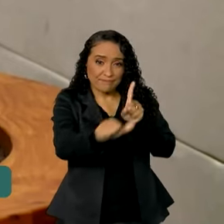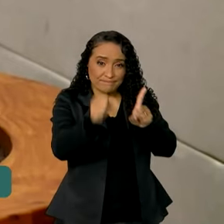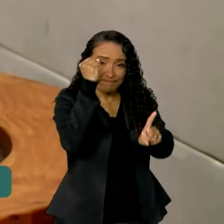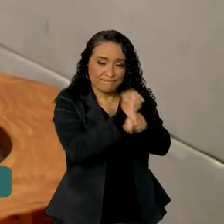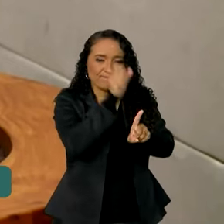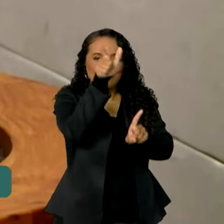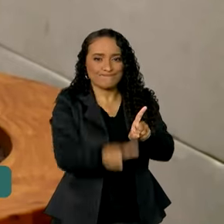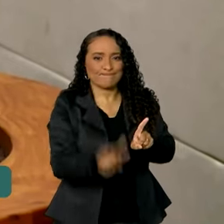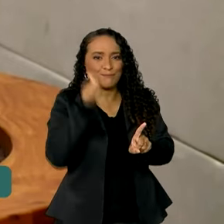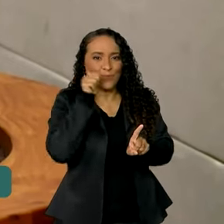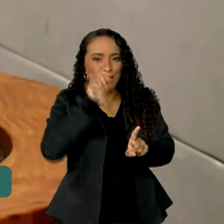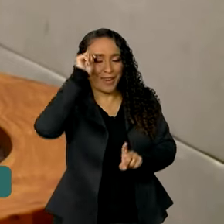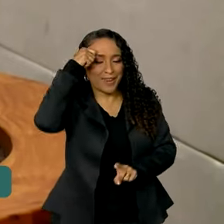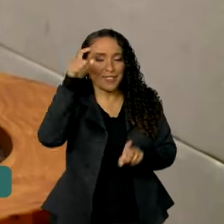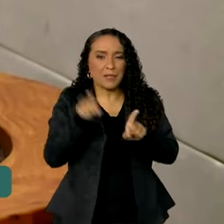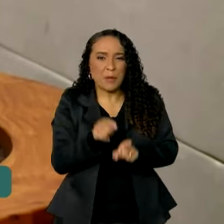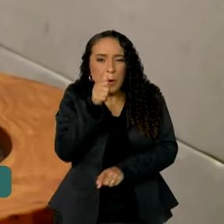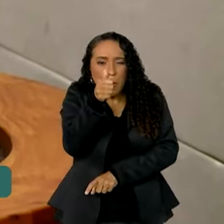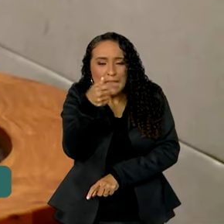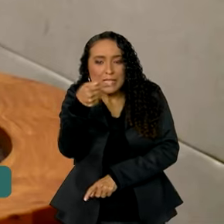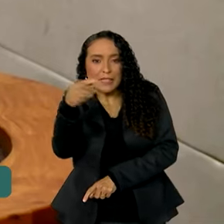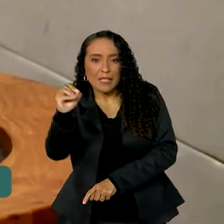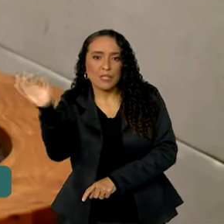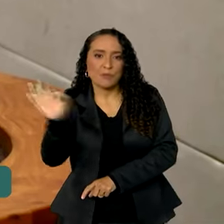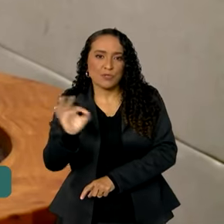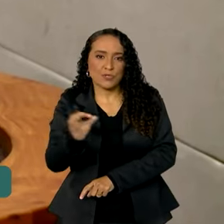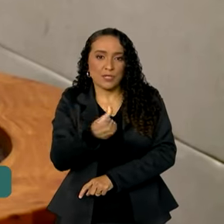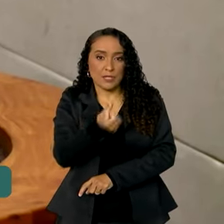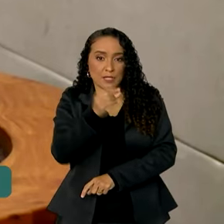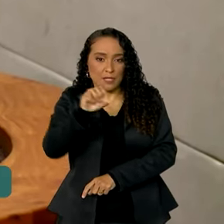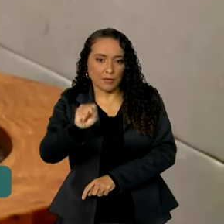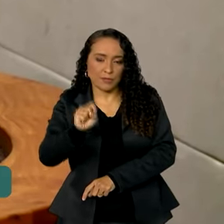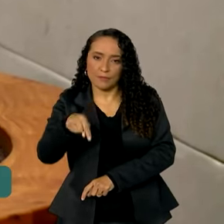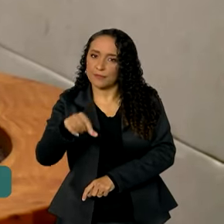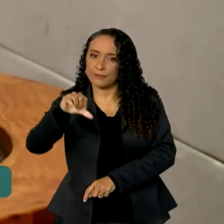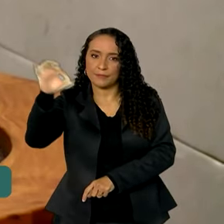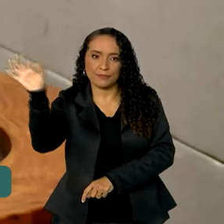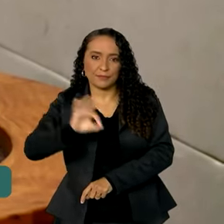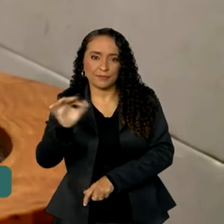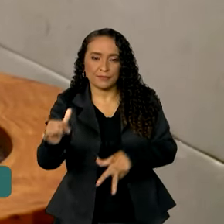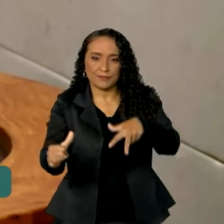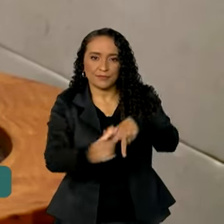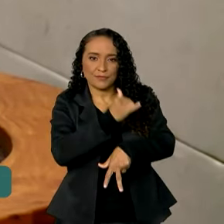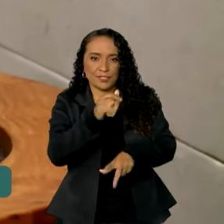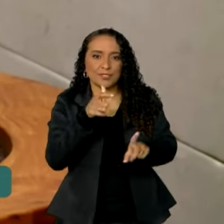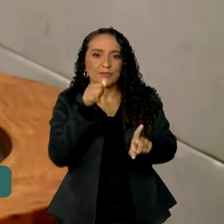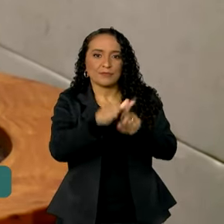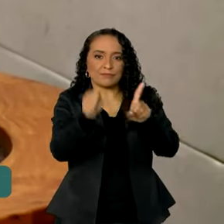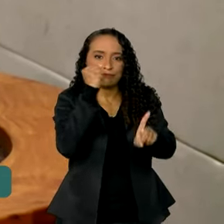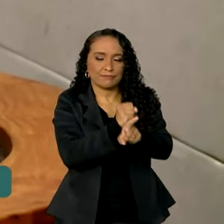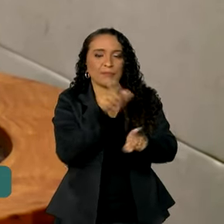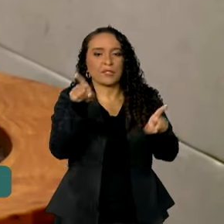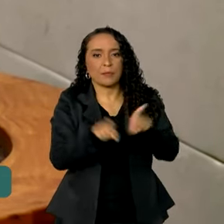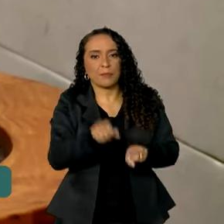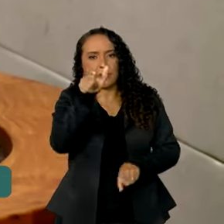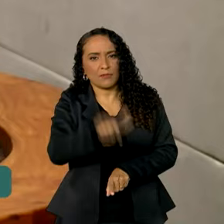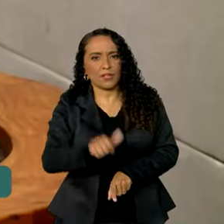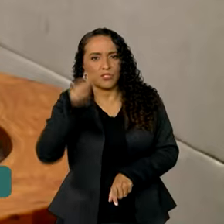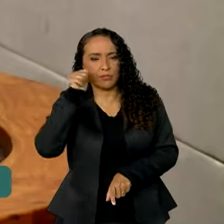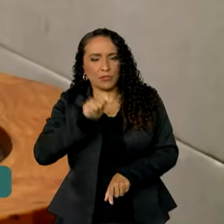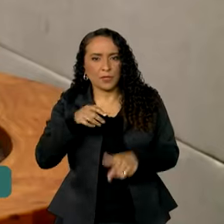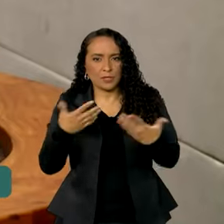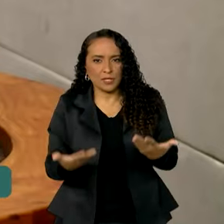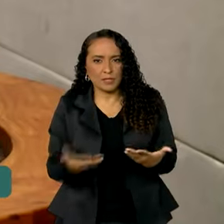mulheres negras e quase 70%, 68,9% das vítimas de feminicídio também são mulheres negras. Então, é algo que